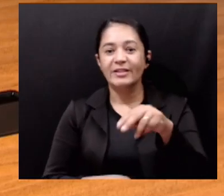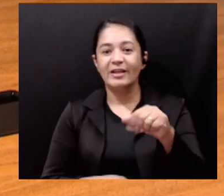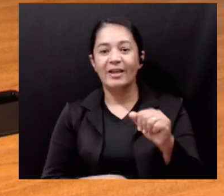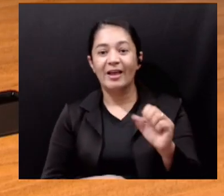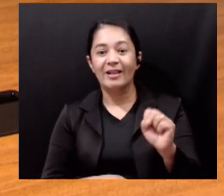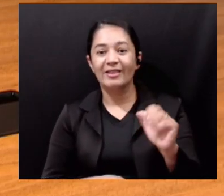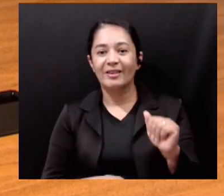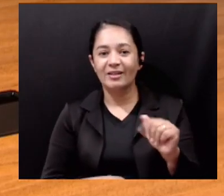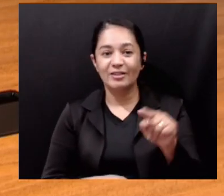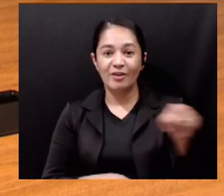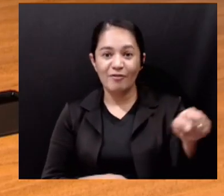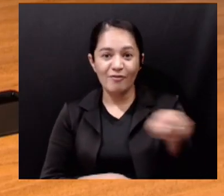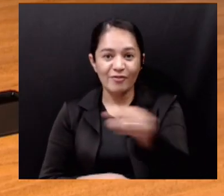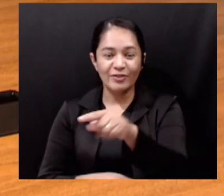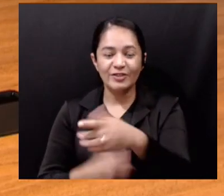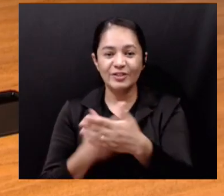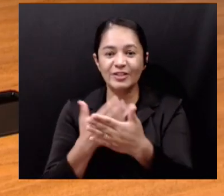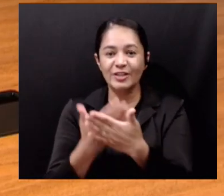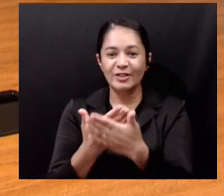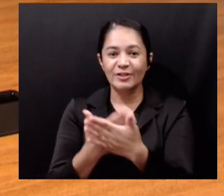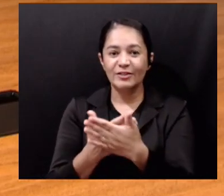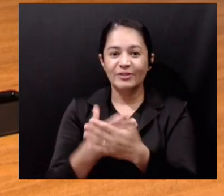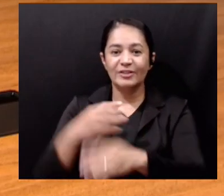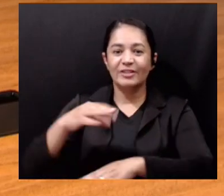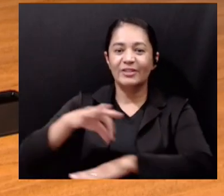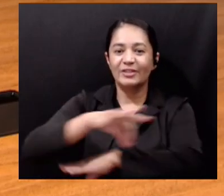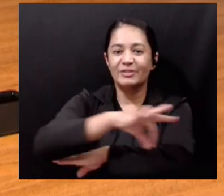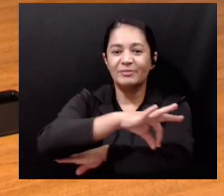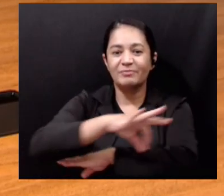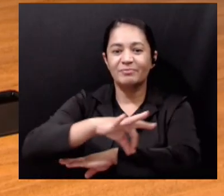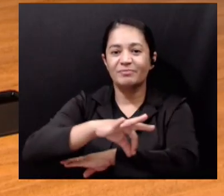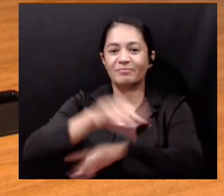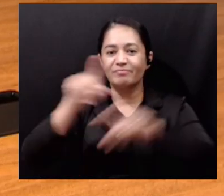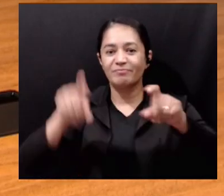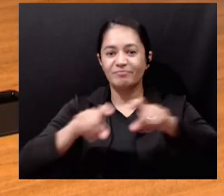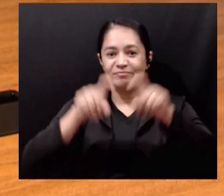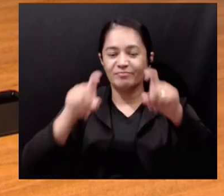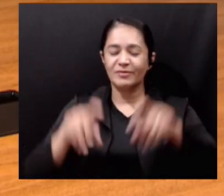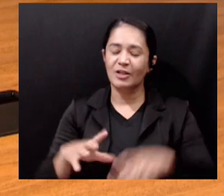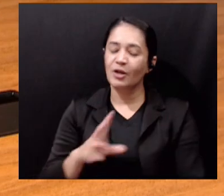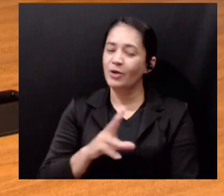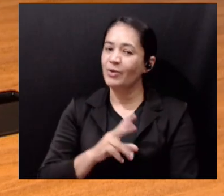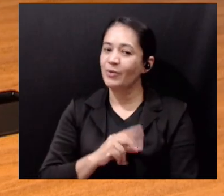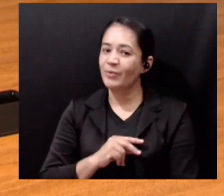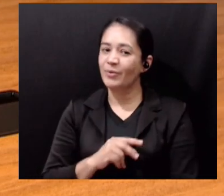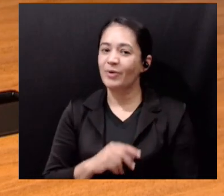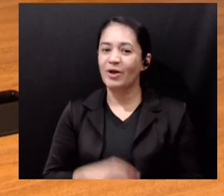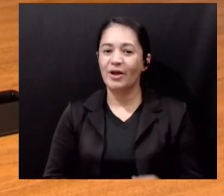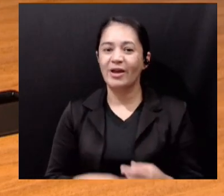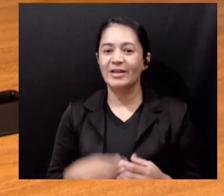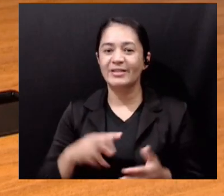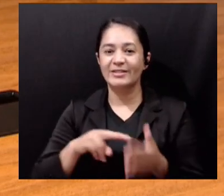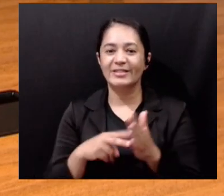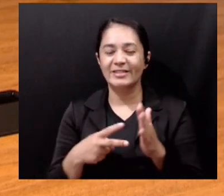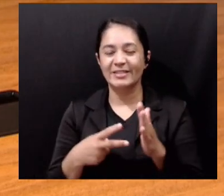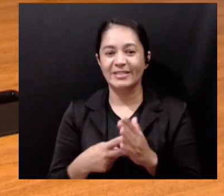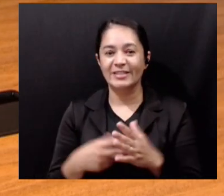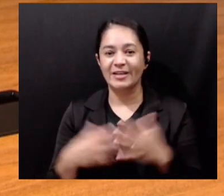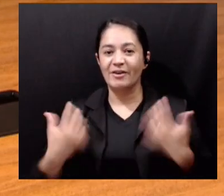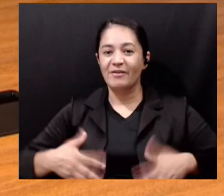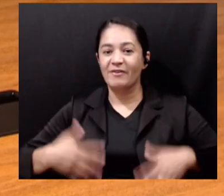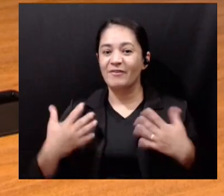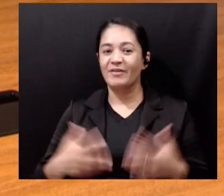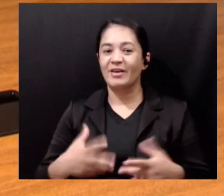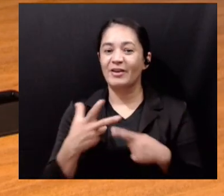da computação? É uma grande conquista, eu diria, né? A gente, mesmo quando criança, sempre fala, né, quer ser astronauta e tudo mais, verdade, a gente sempre ter contato